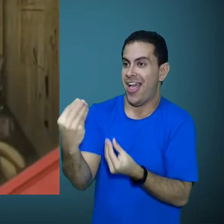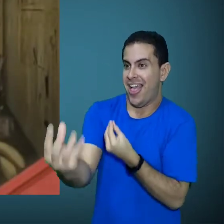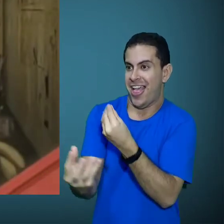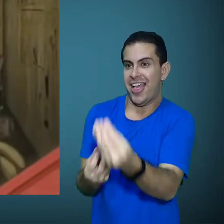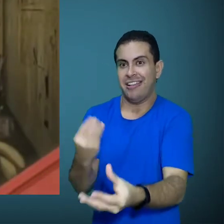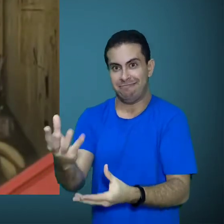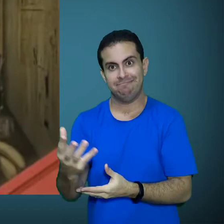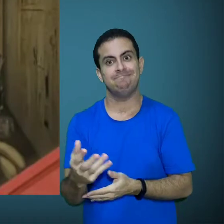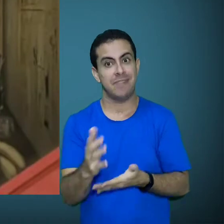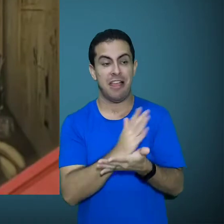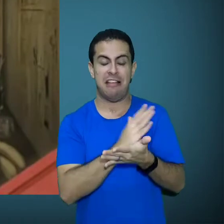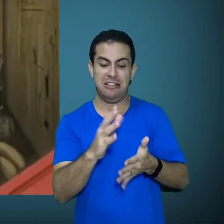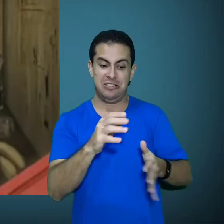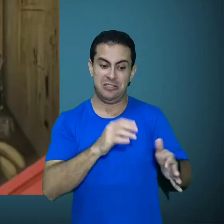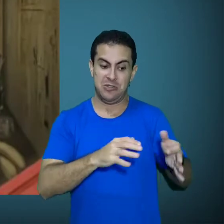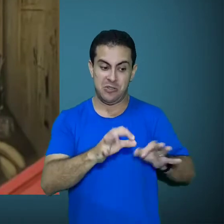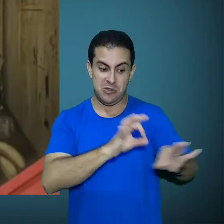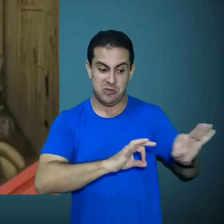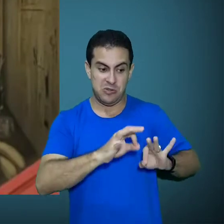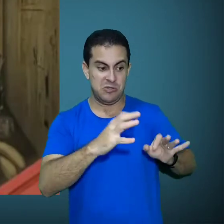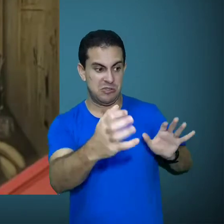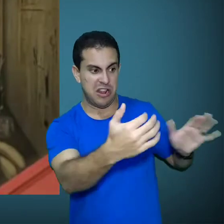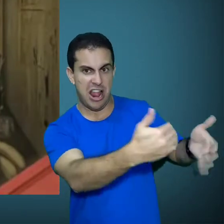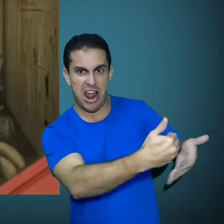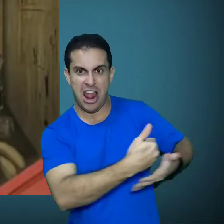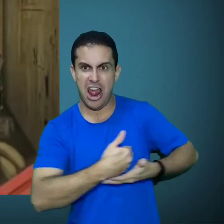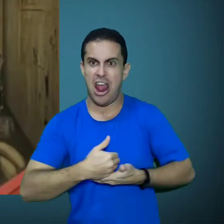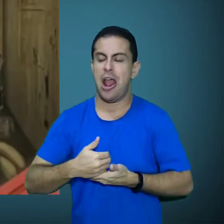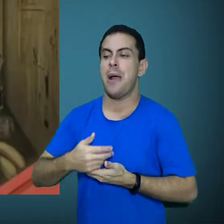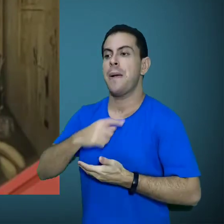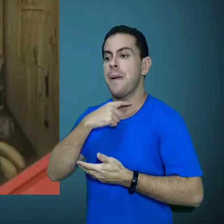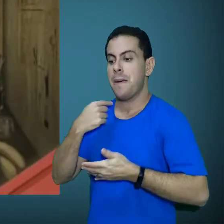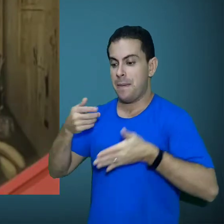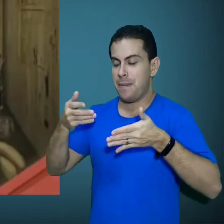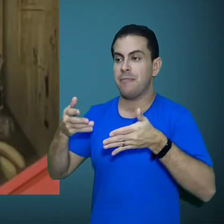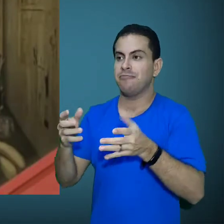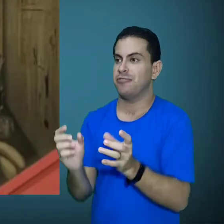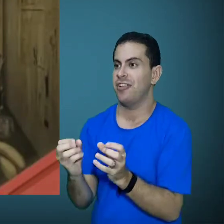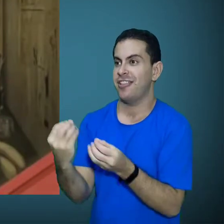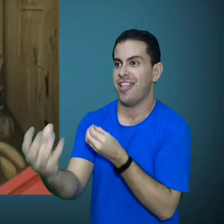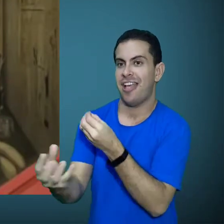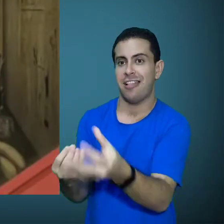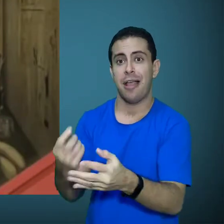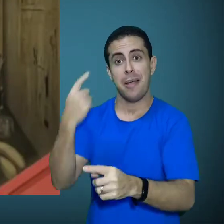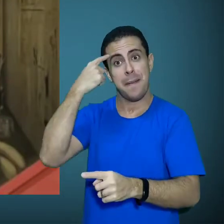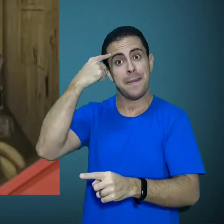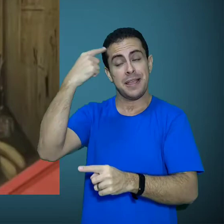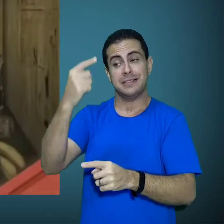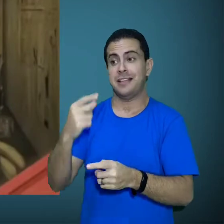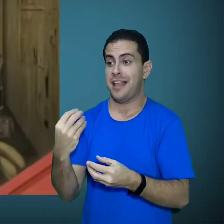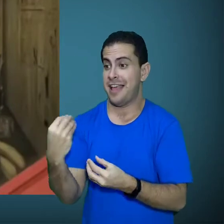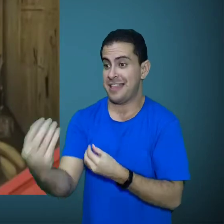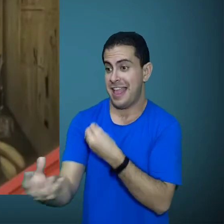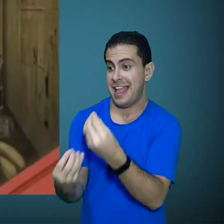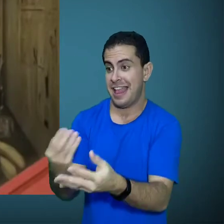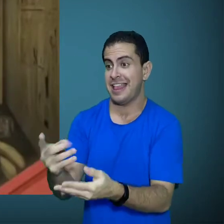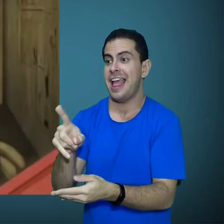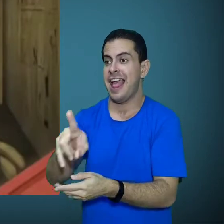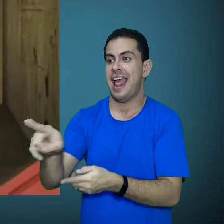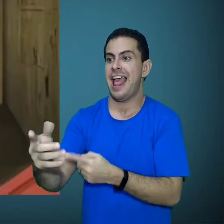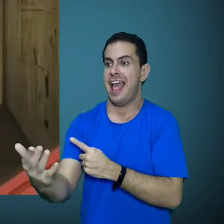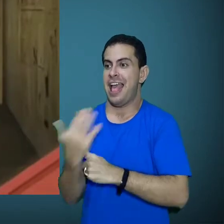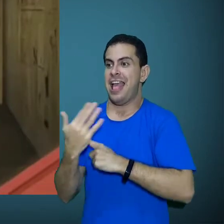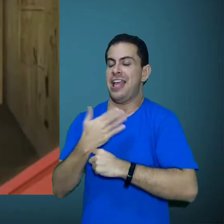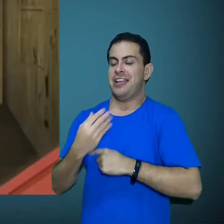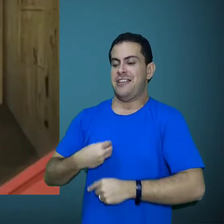faraós decidiram estar bem preparados para esse encontro. Levavam sempre muitos tesouros com eles, porque quanto mais oferecessem a Osíris,